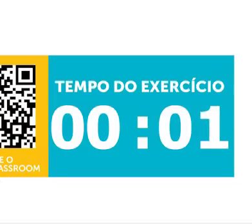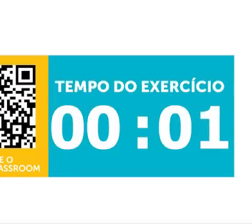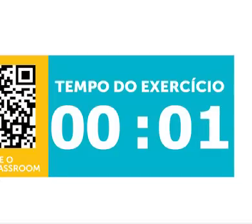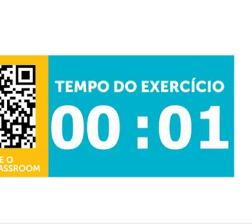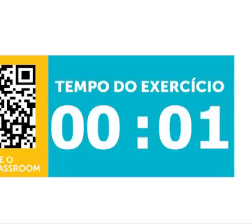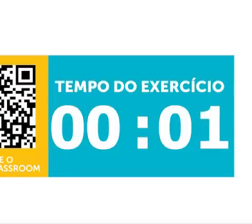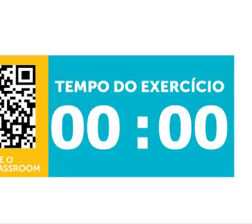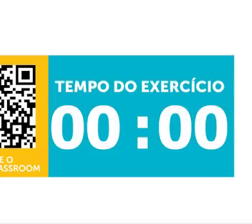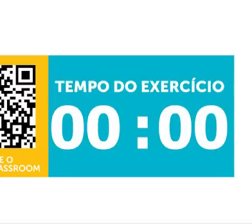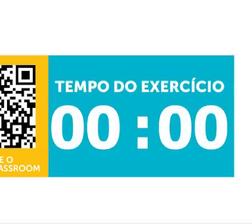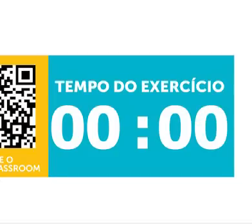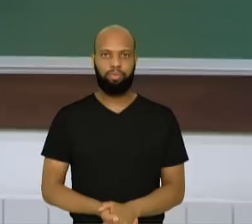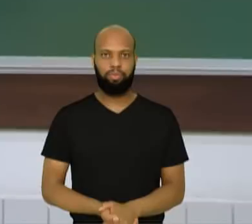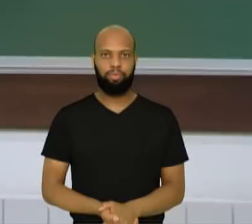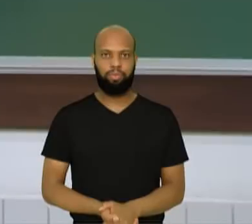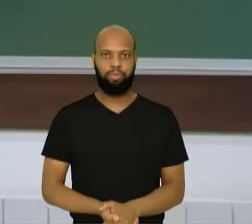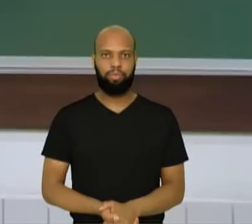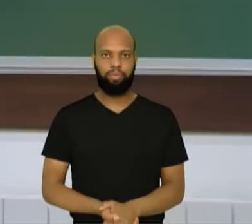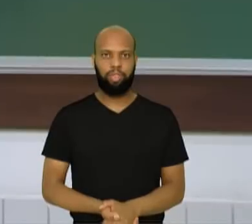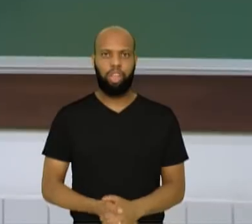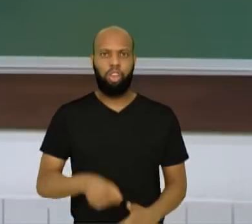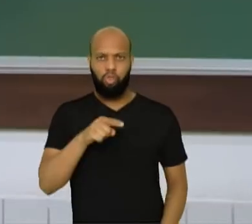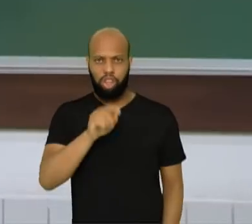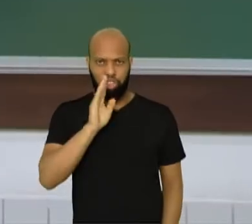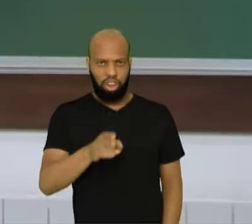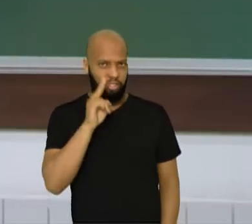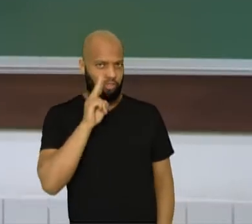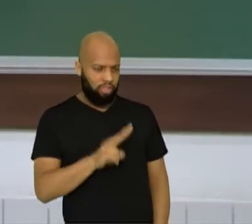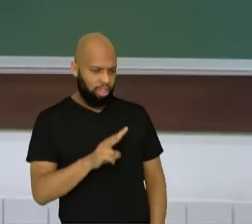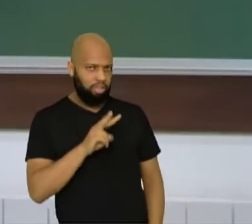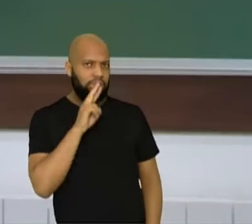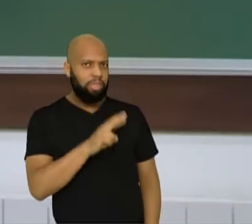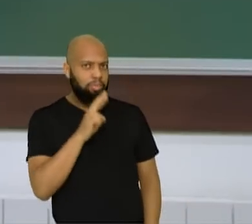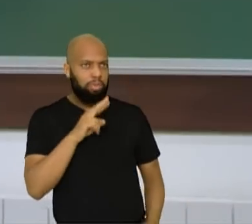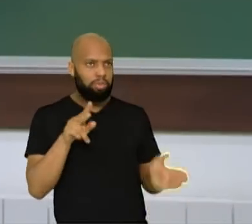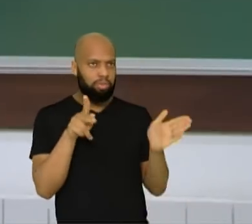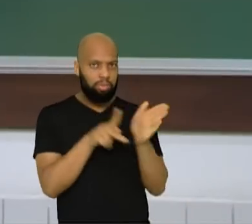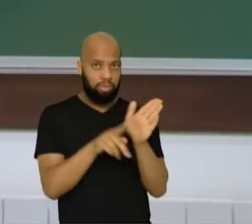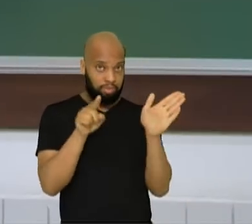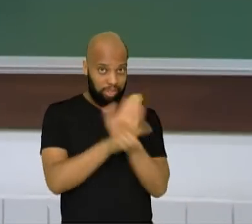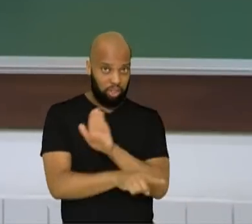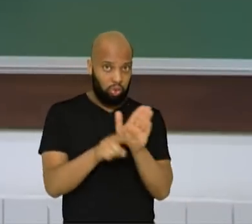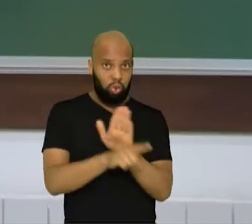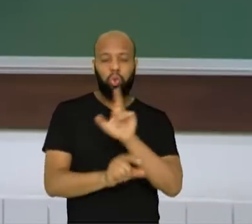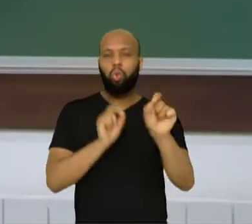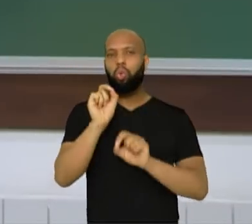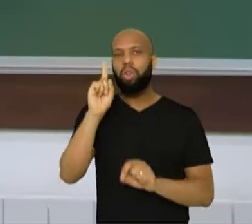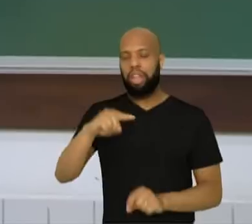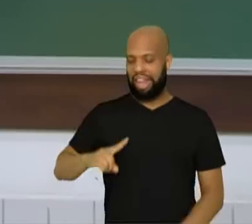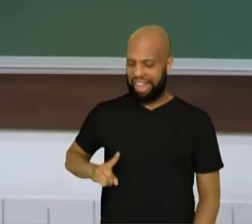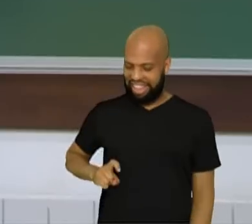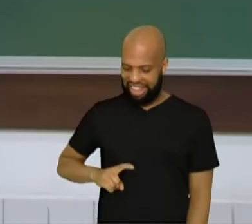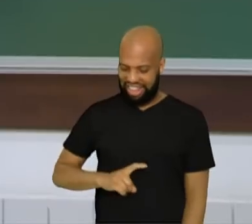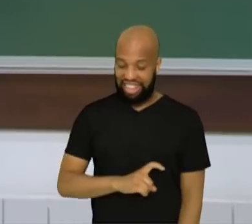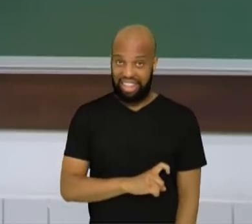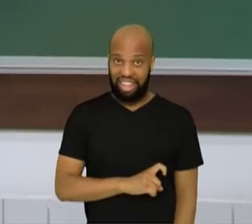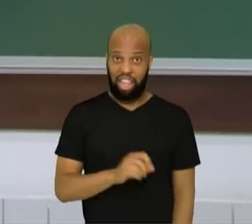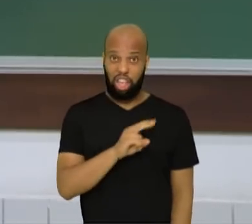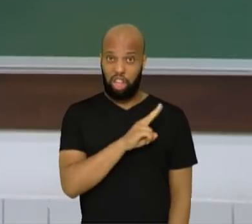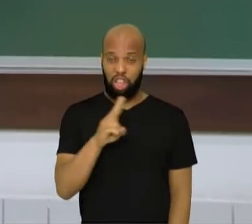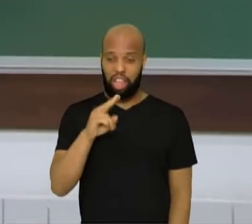Se a gente for ver a resposta desse quiz, nós estamos falando de quem? Da lombriga, do